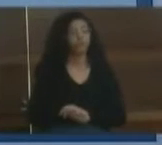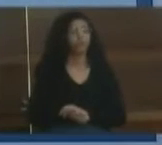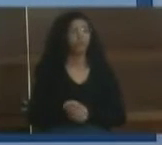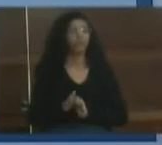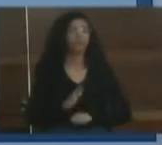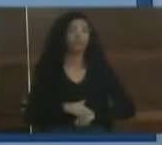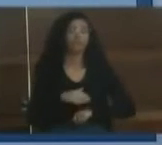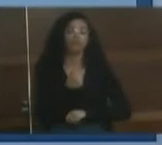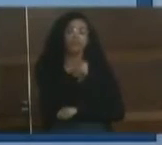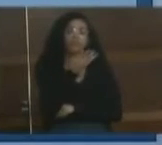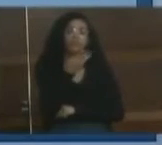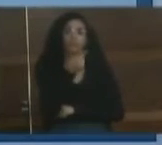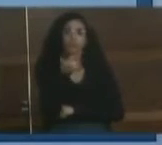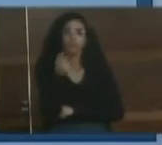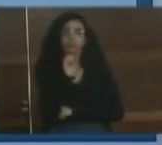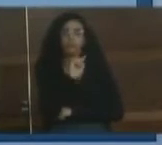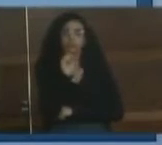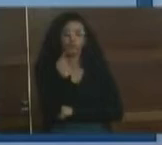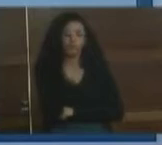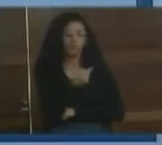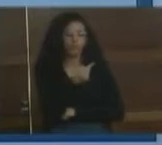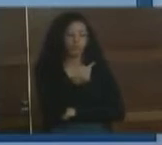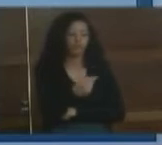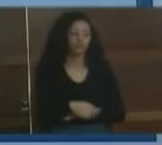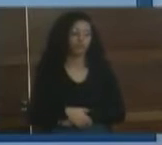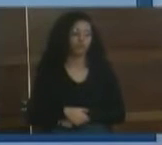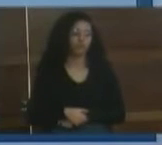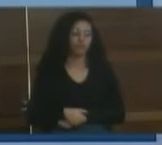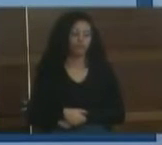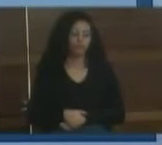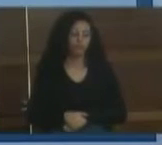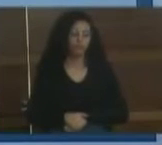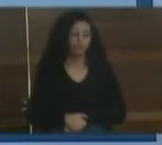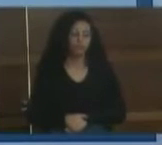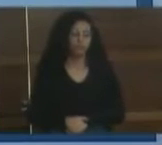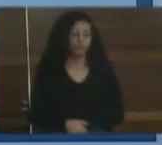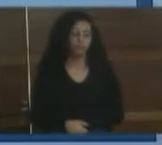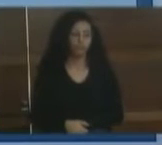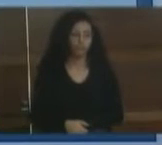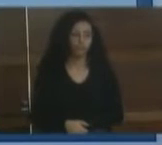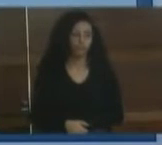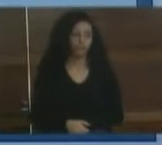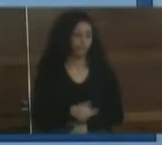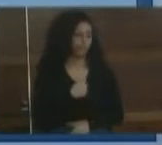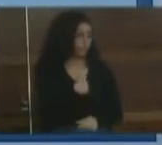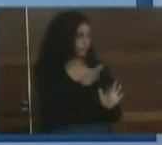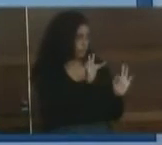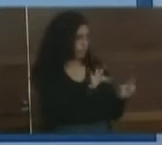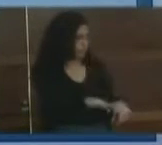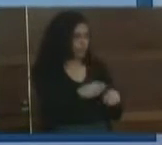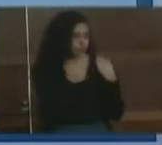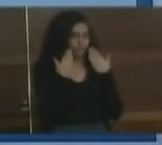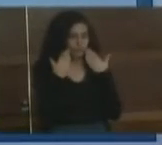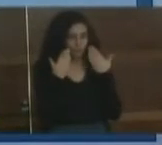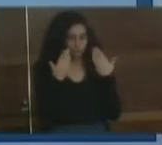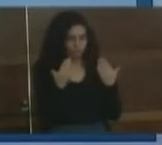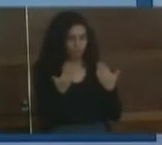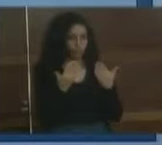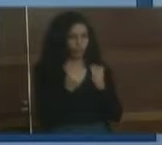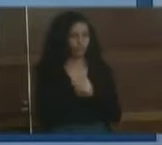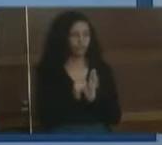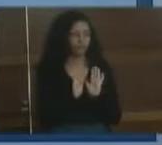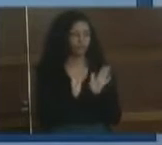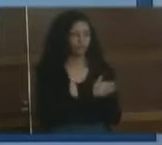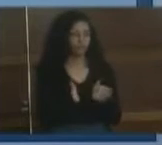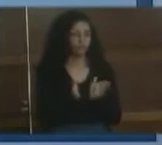a maior 142 milhões 439 mil e eu termino aqui a apresentação da parte da